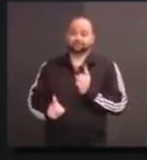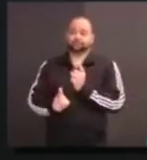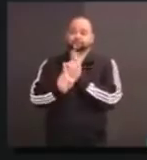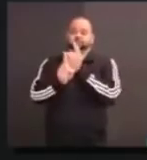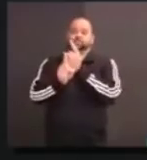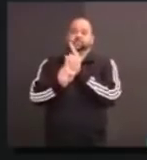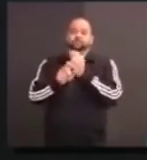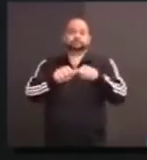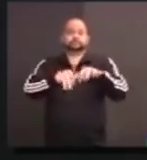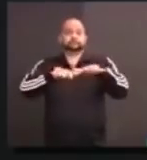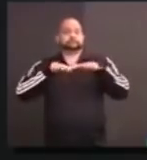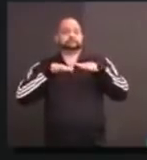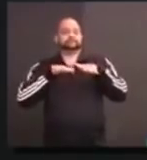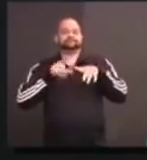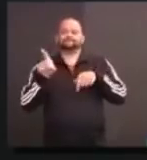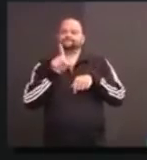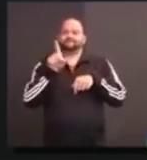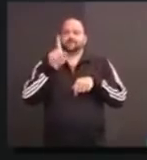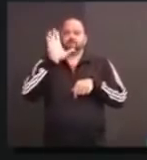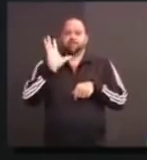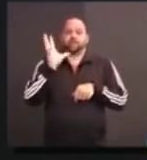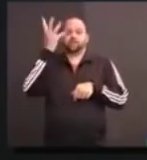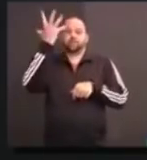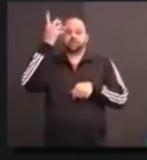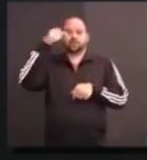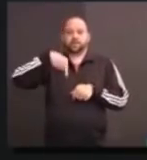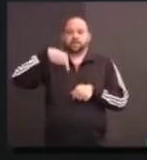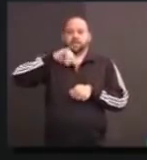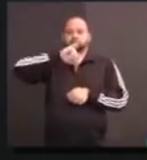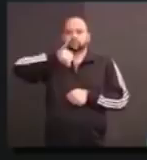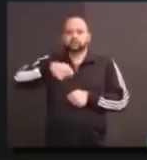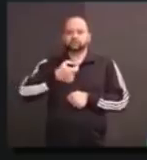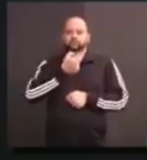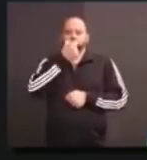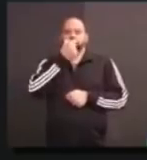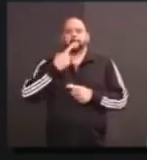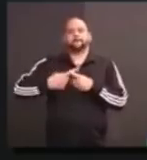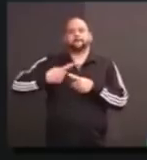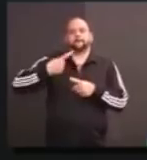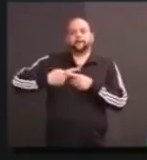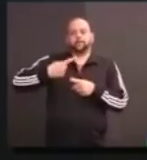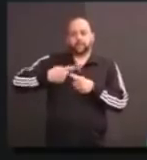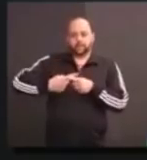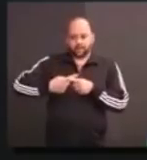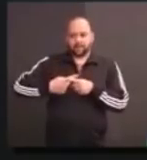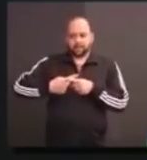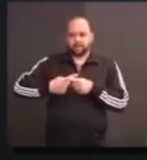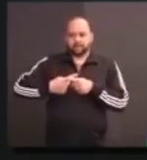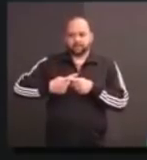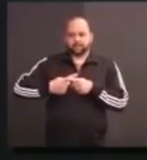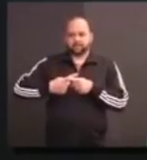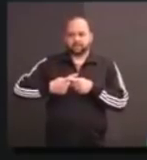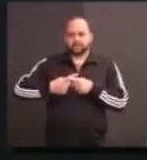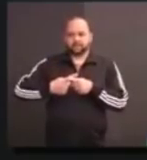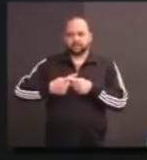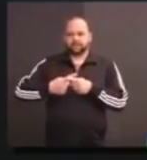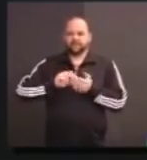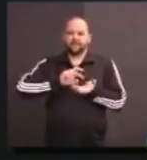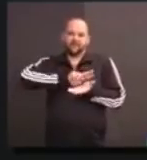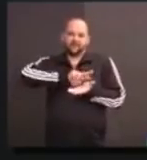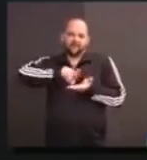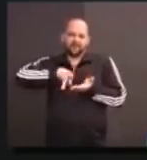não aconteceria em Jundiaí, porque muitos daqueles que